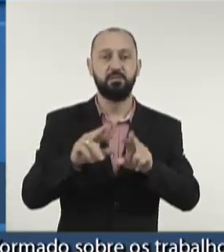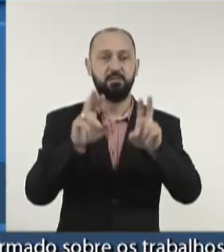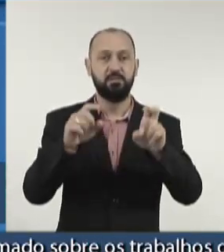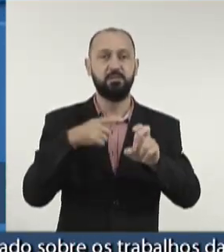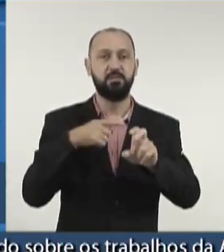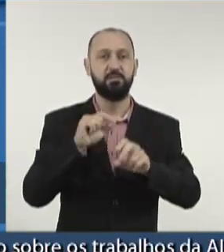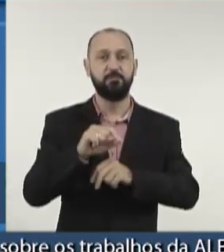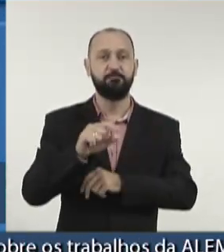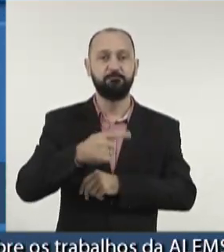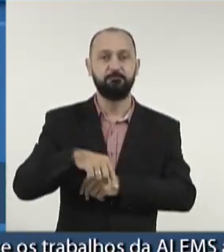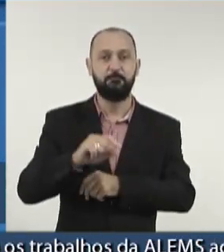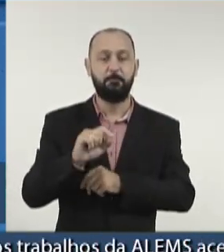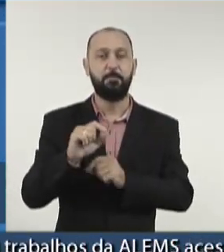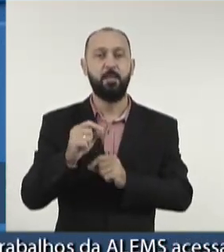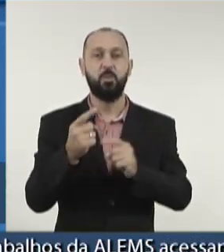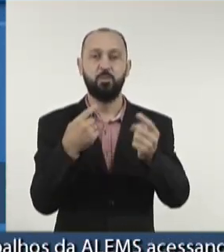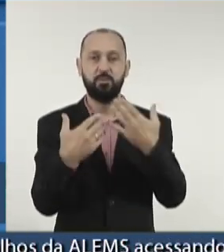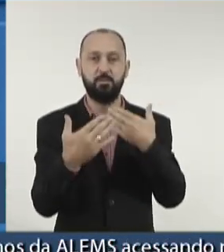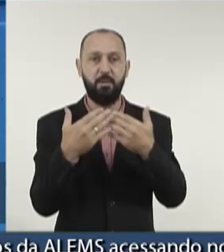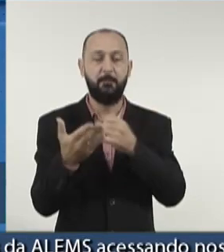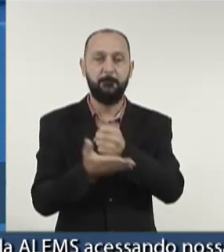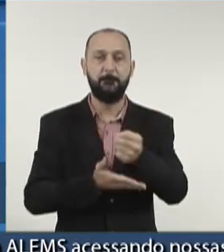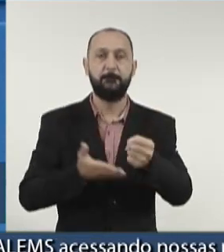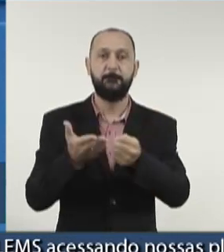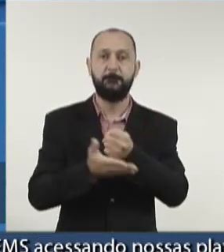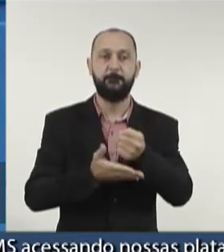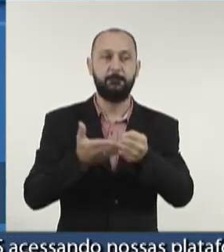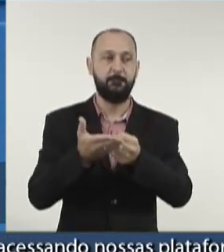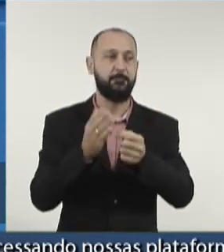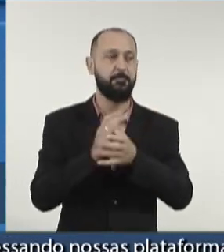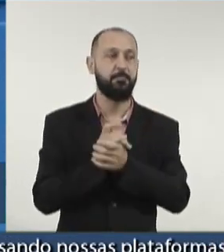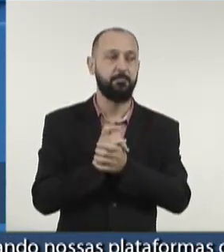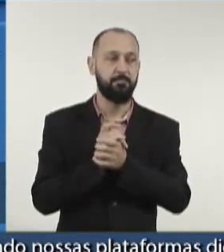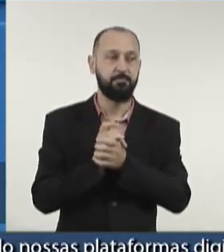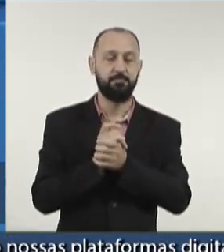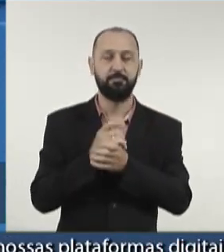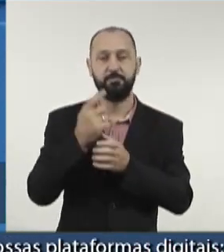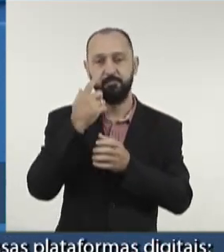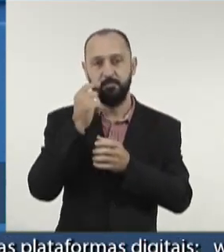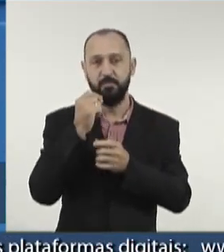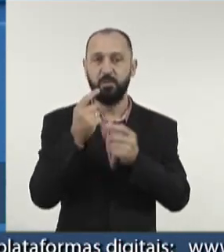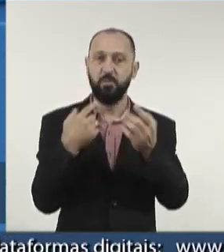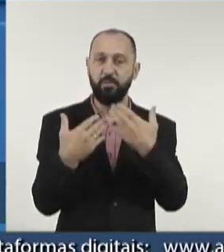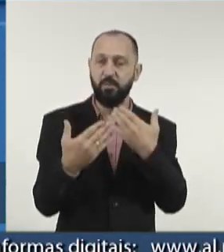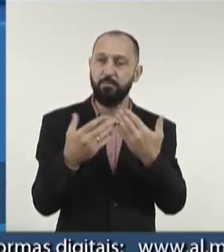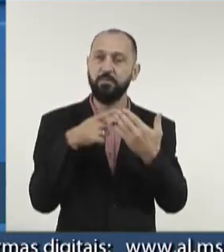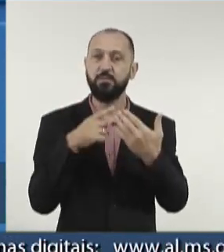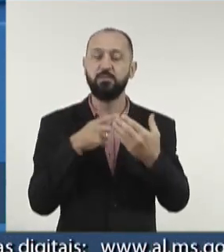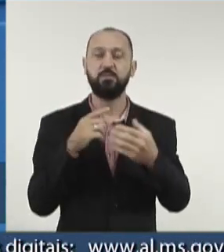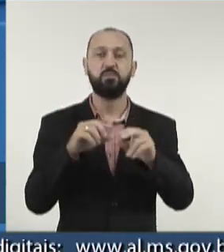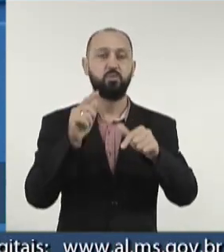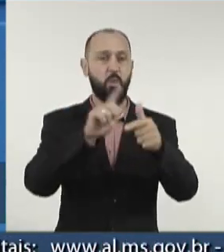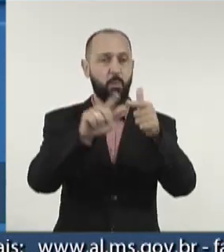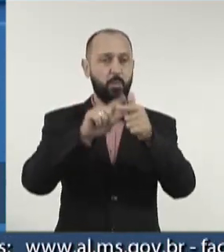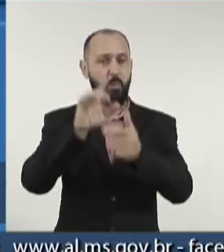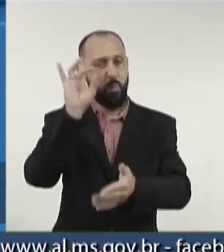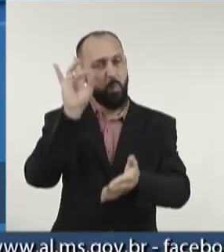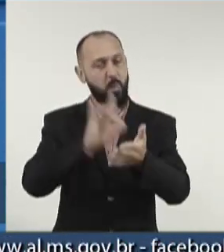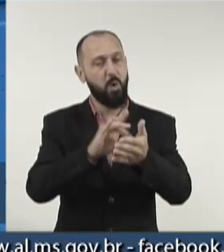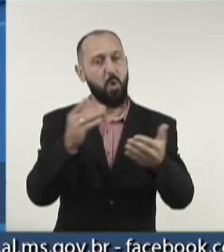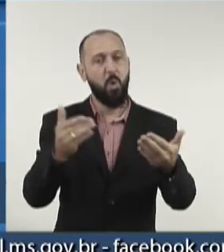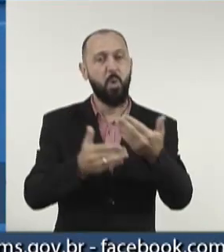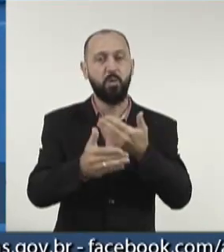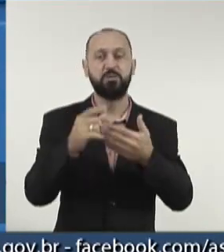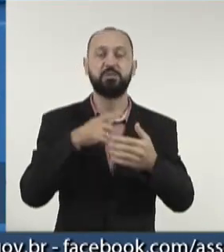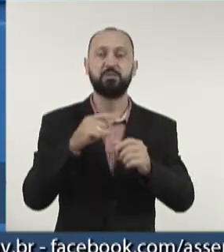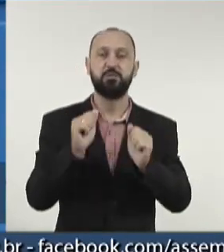é simplesmente um debate pautado numa CPI, mas é um debate pautado em cima dos problemas reais hoje que